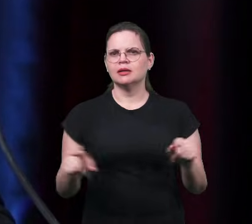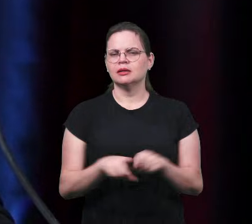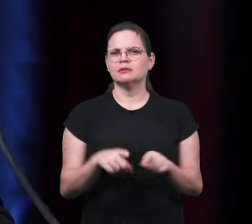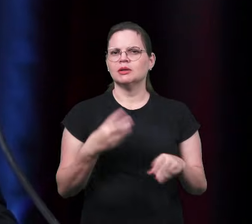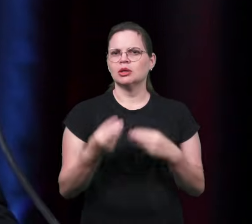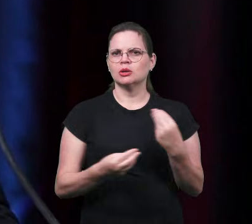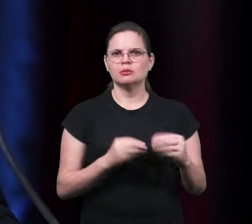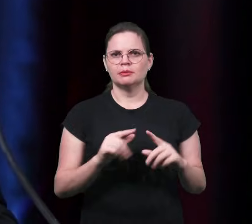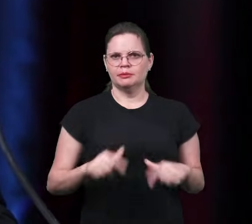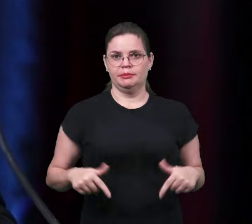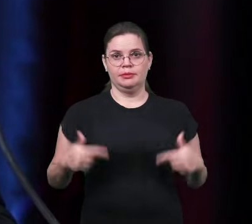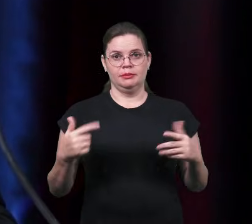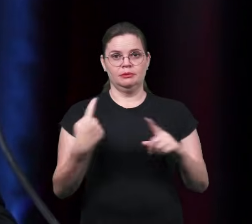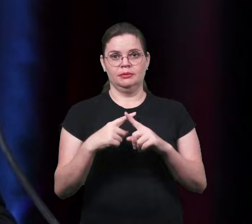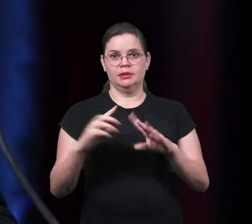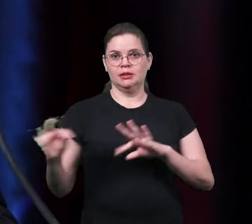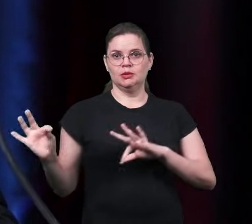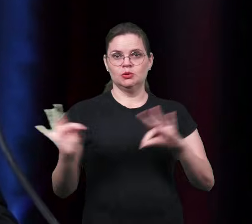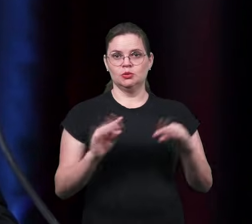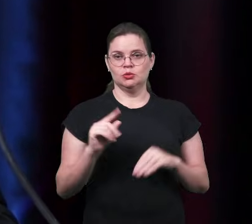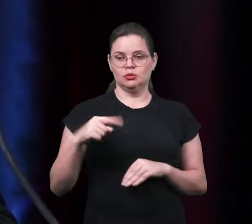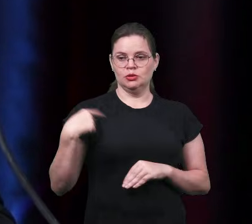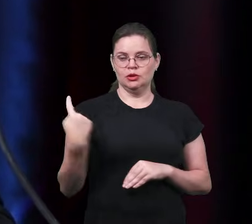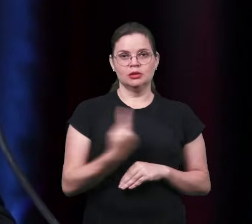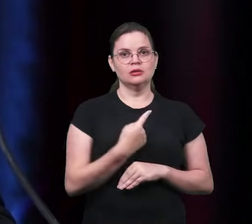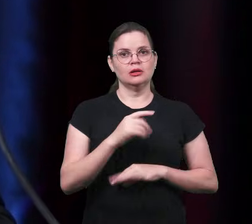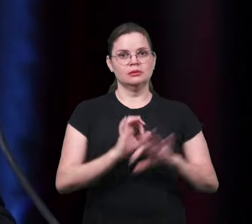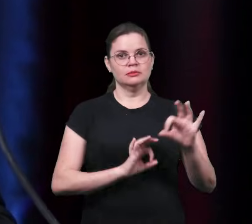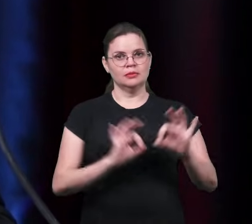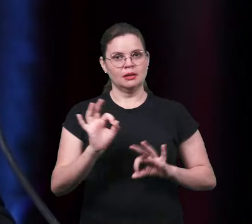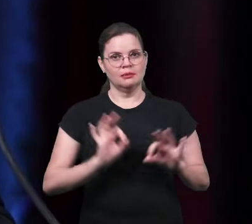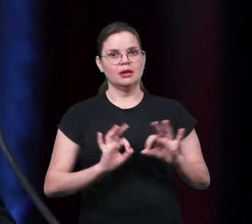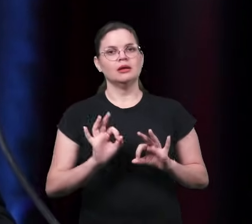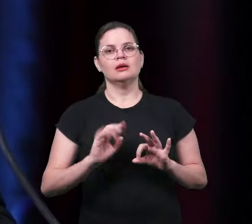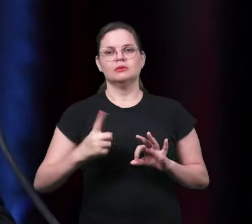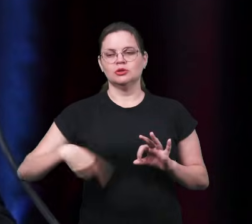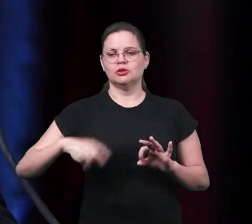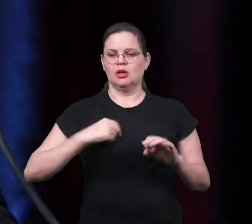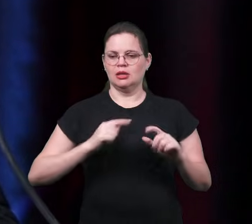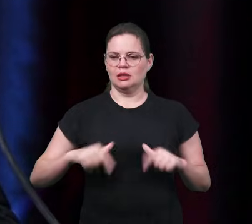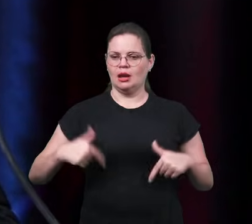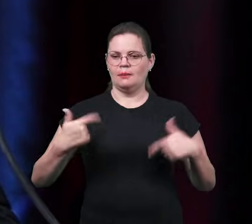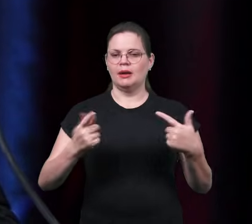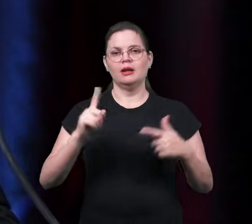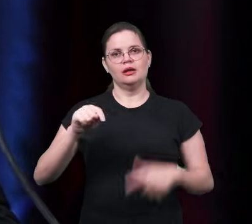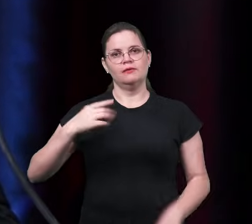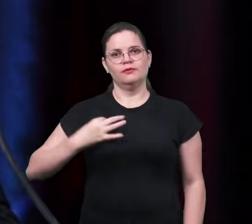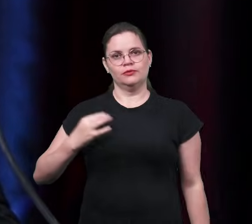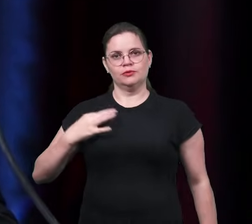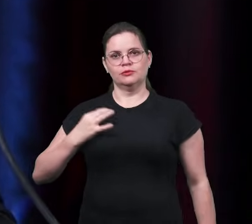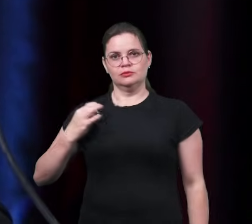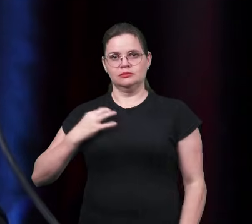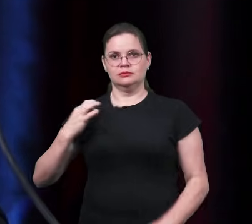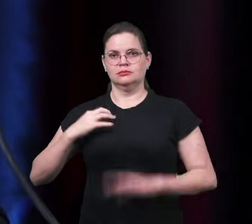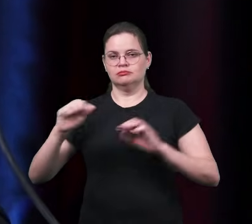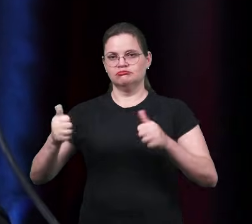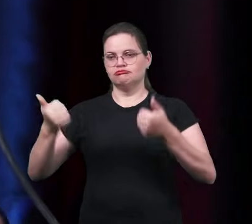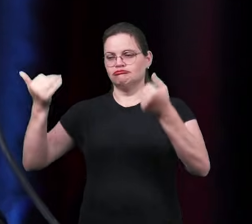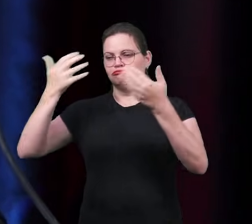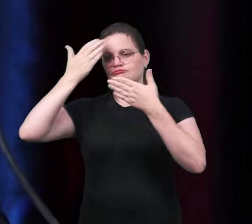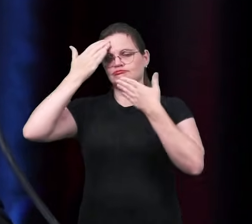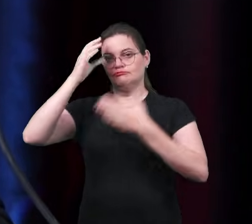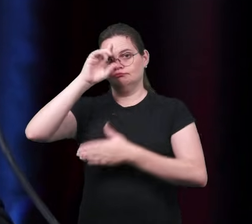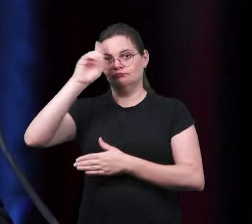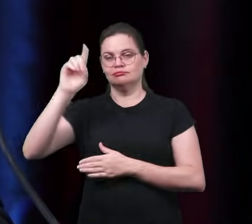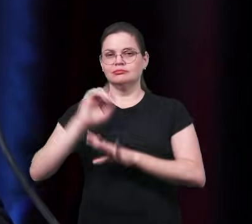porque tudo que fazemos na presença do Senhor é voluntário, é como uma expressão de gratidão a Deus. Então essa é a importância, né,